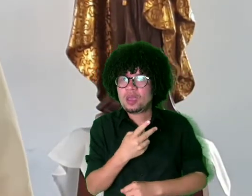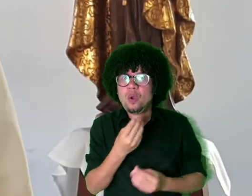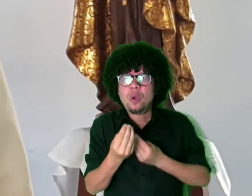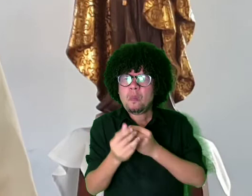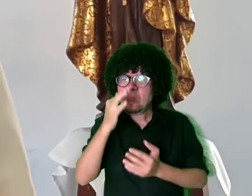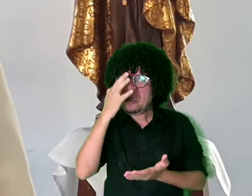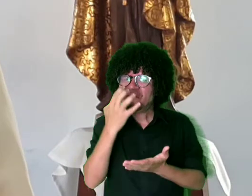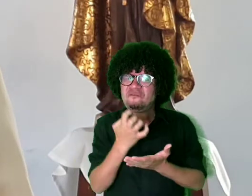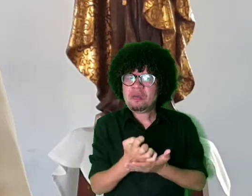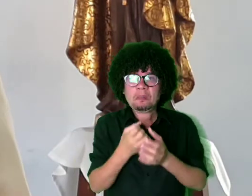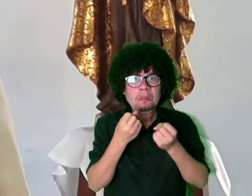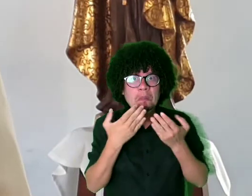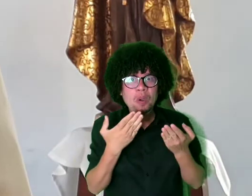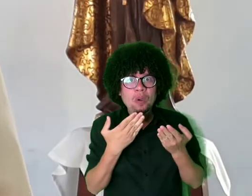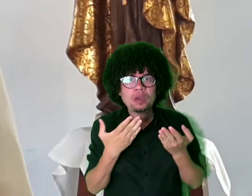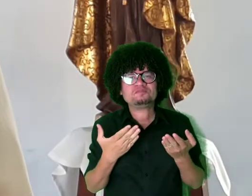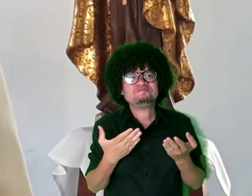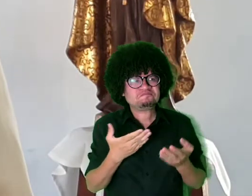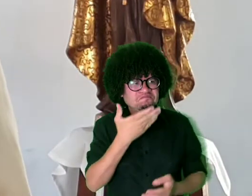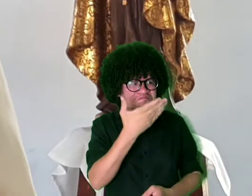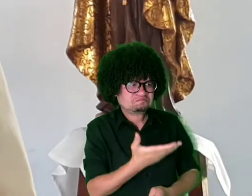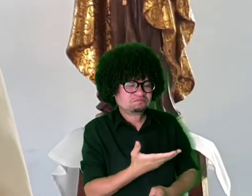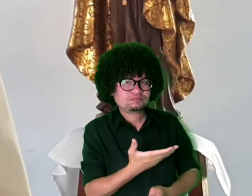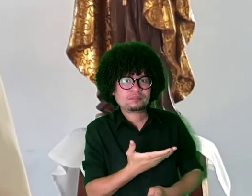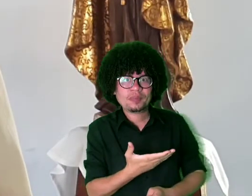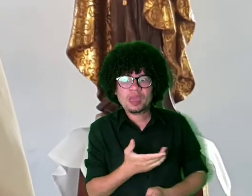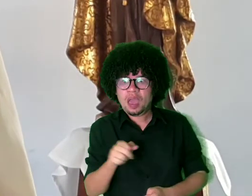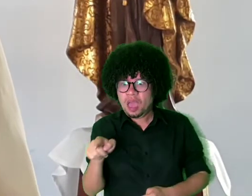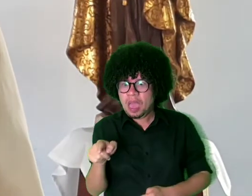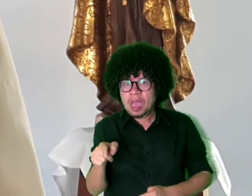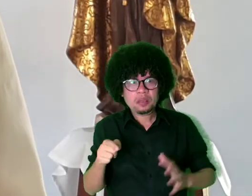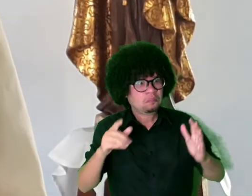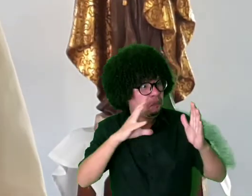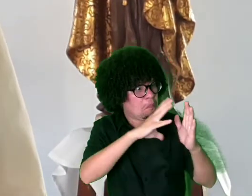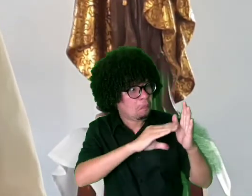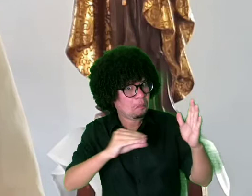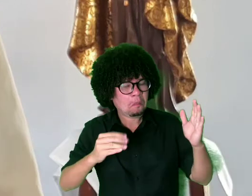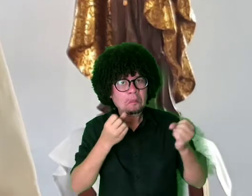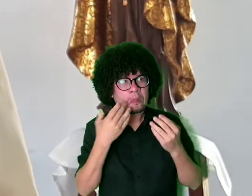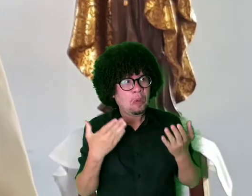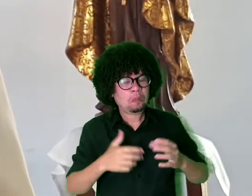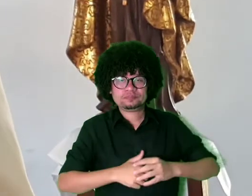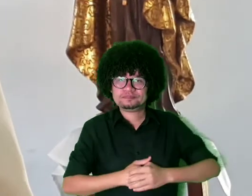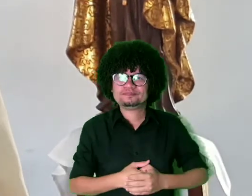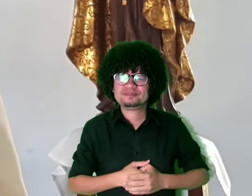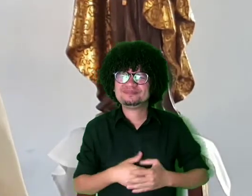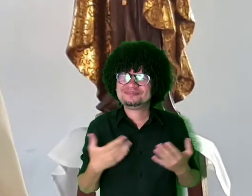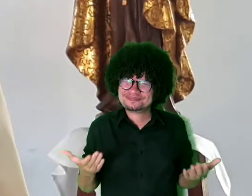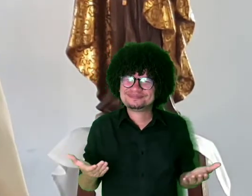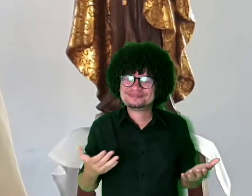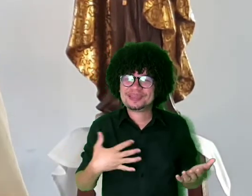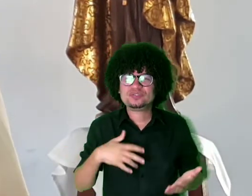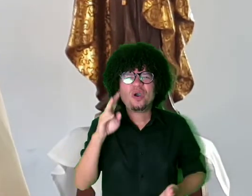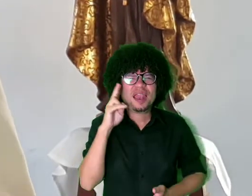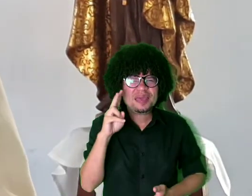homem tratar os outros, a maneira daquele homem enxergar fé com o padre Ibiapina,